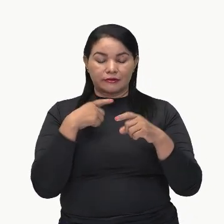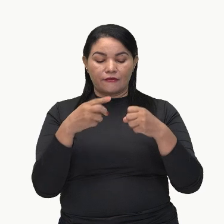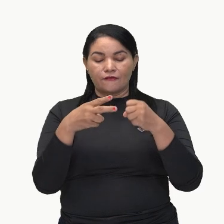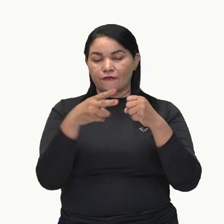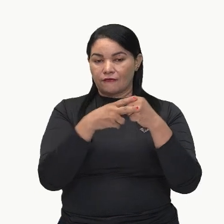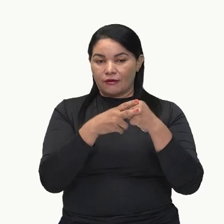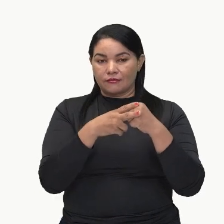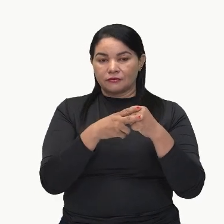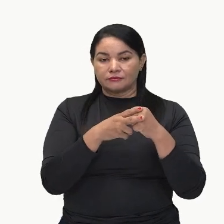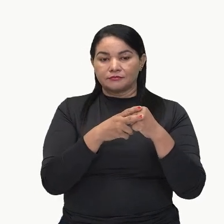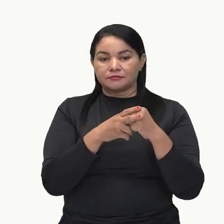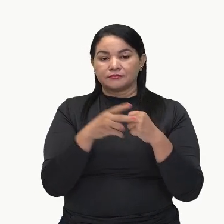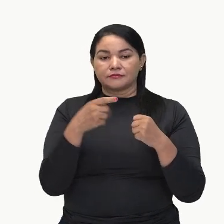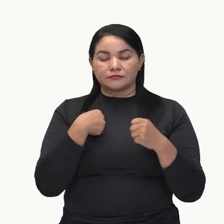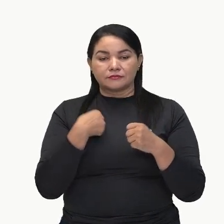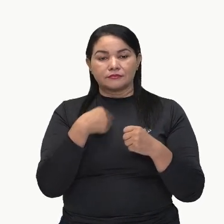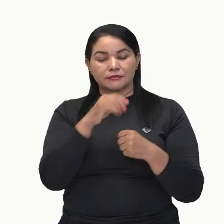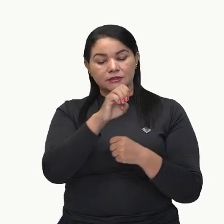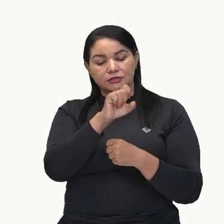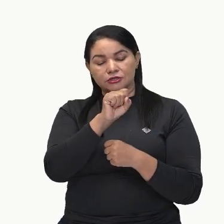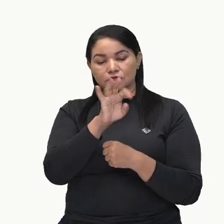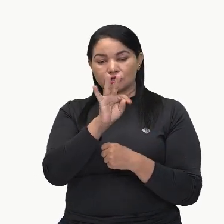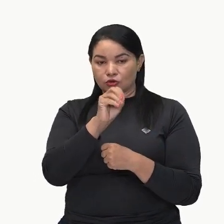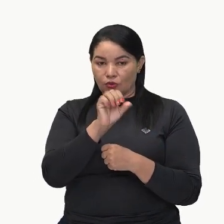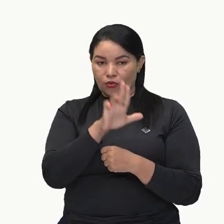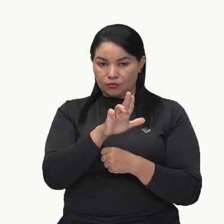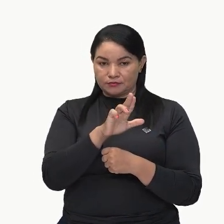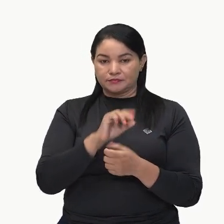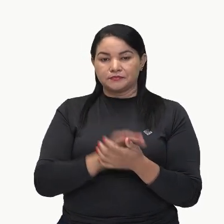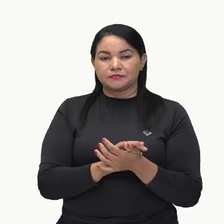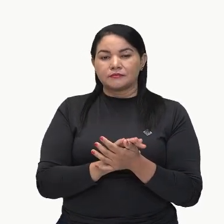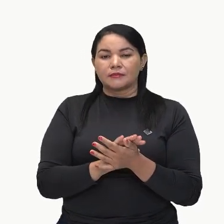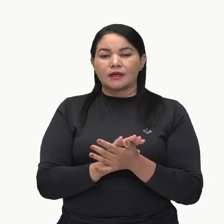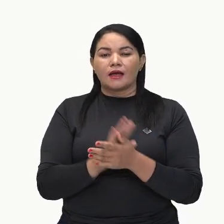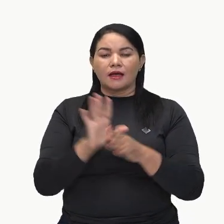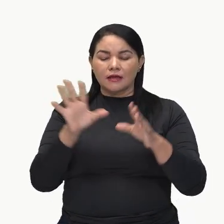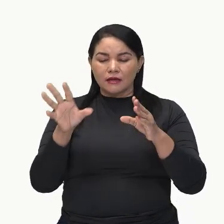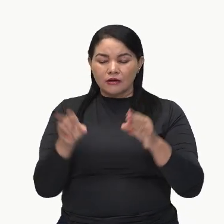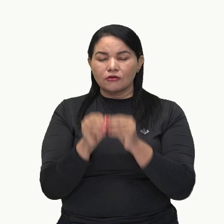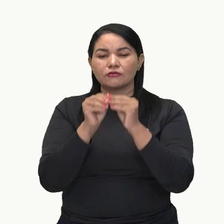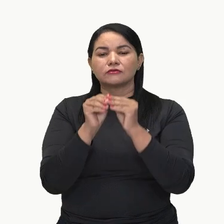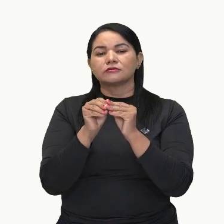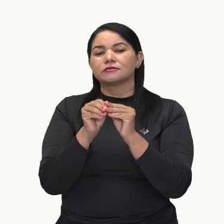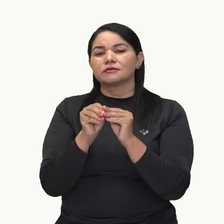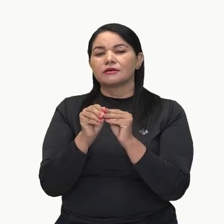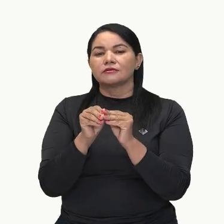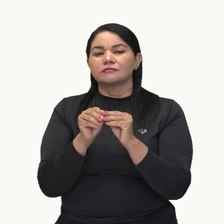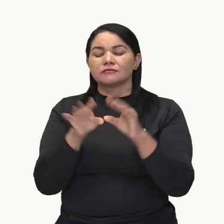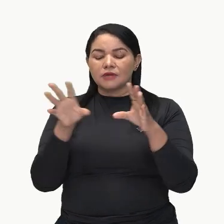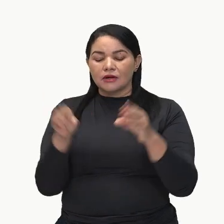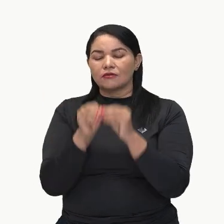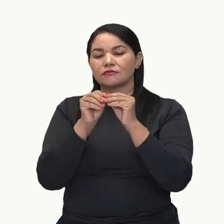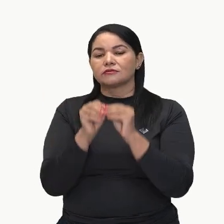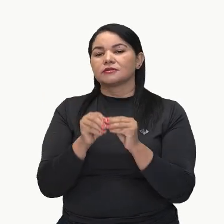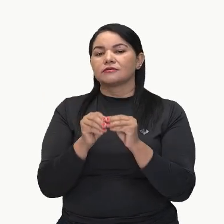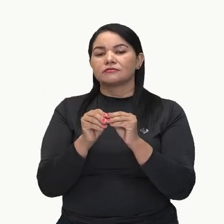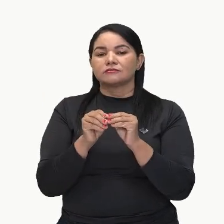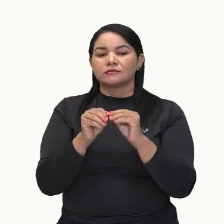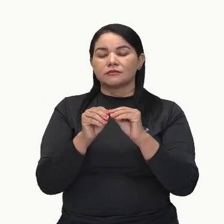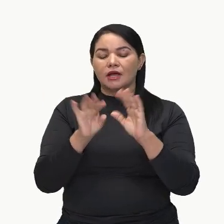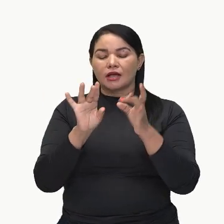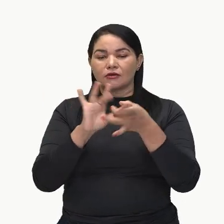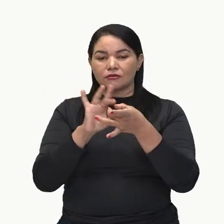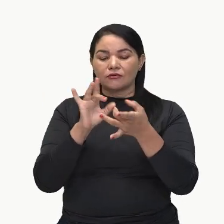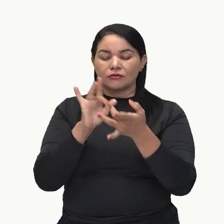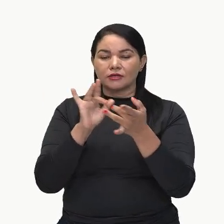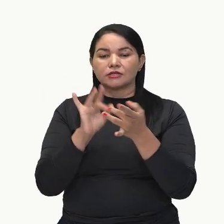apresentei essa ideia, né? Estou sem dinheiro. E qual é a conclusão de estar sem dinheiro nesse contexto? Não posso comprar